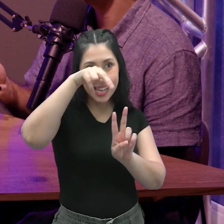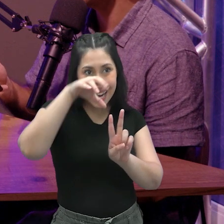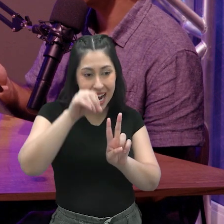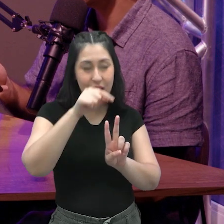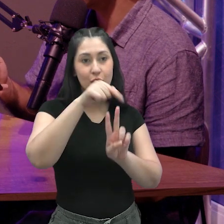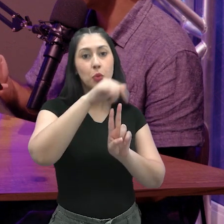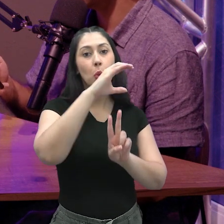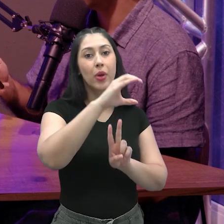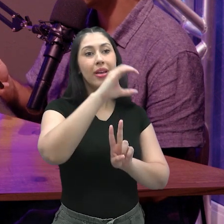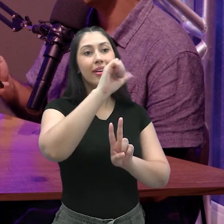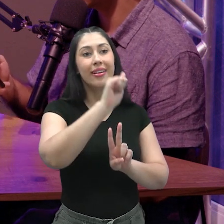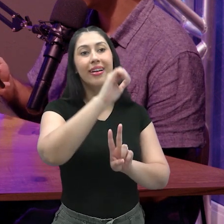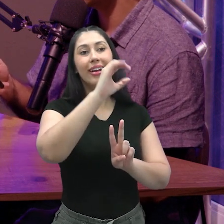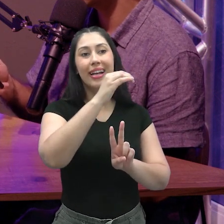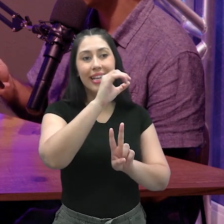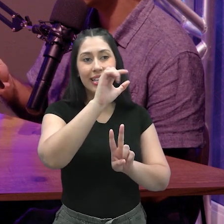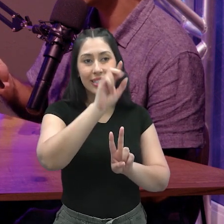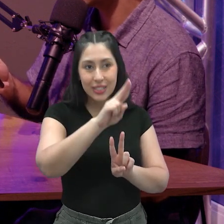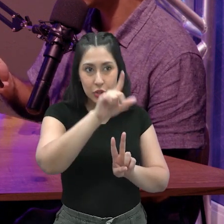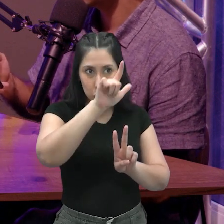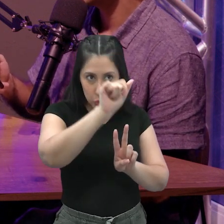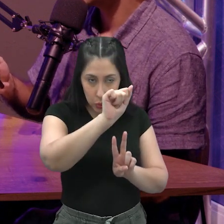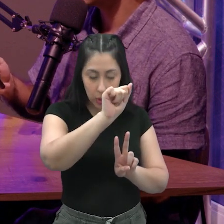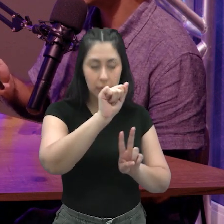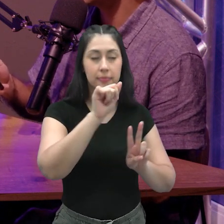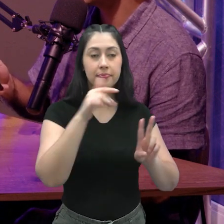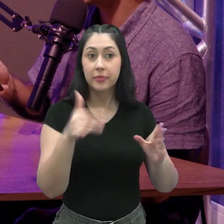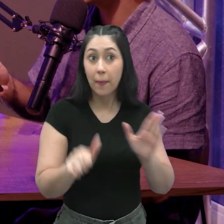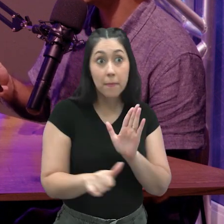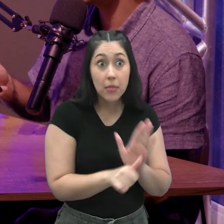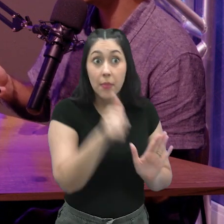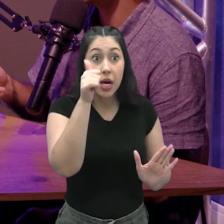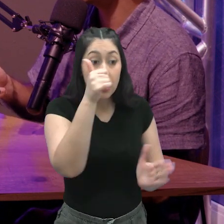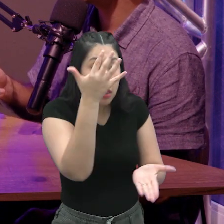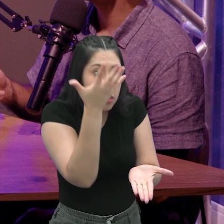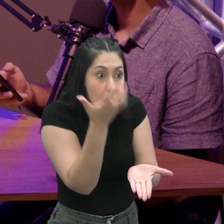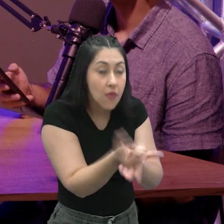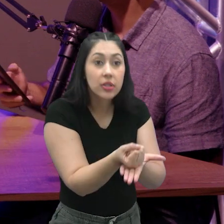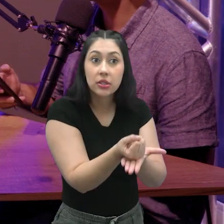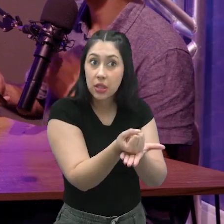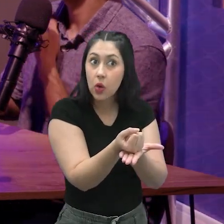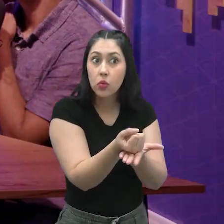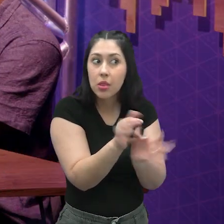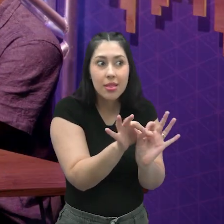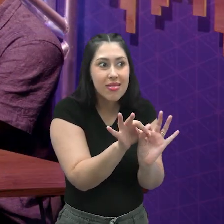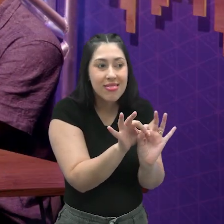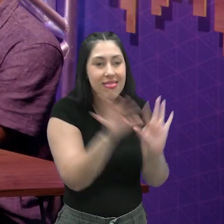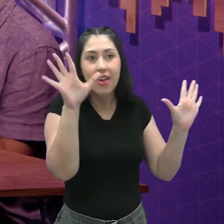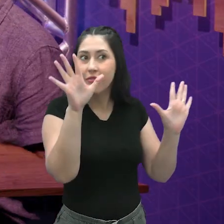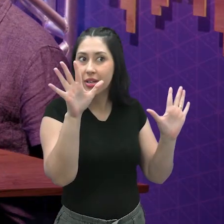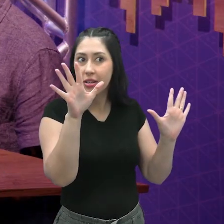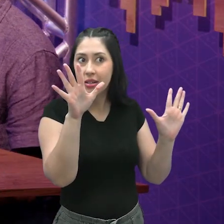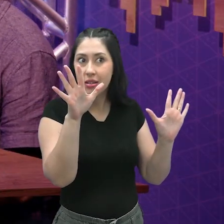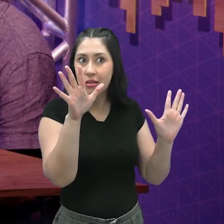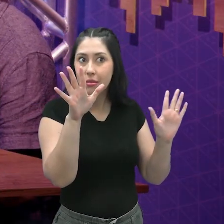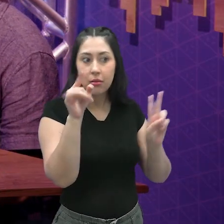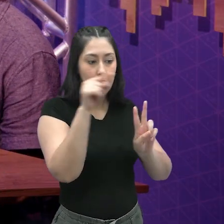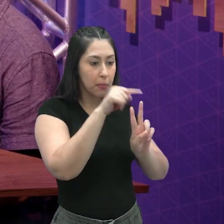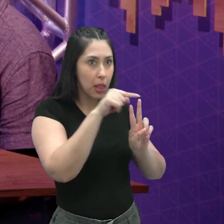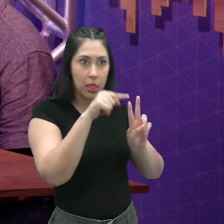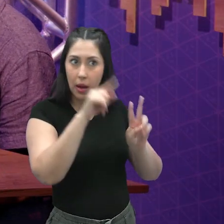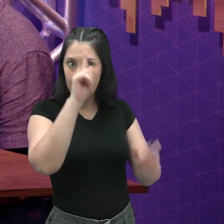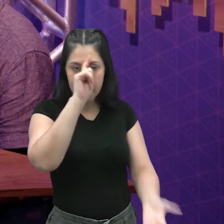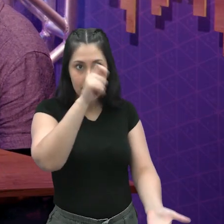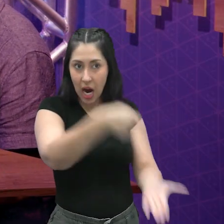maneira totalmente independente. Foi a primeira vez no Brasil que foi gravada uma música de forma independente, totalmente custeado pelos